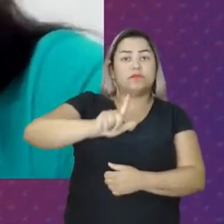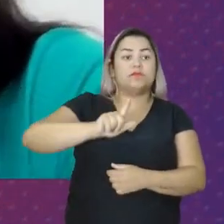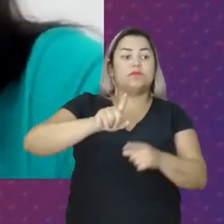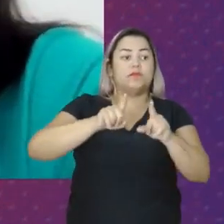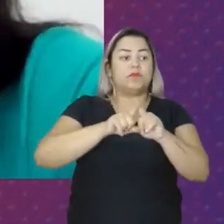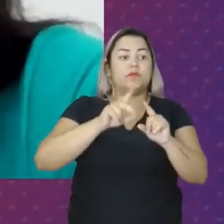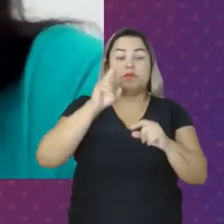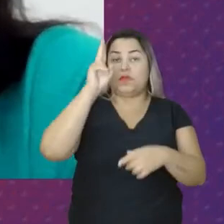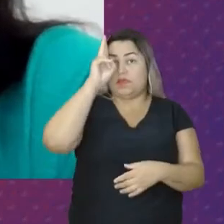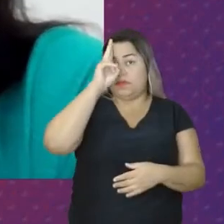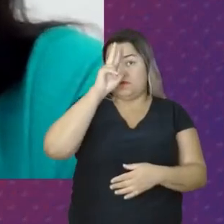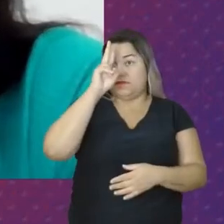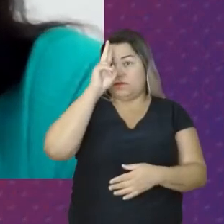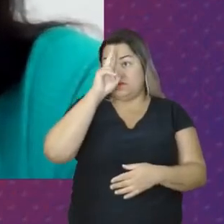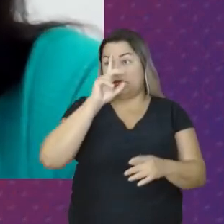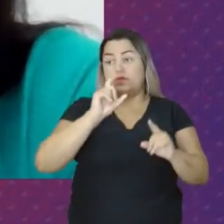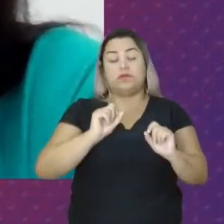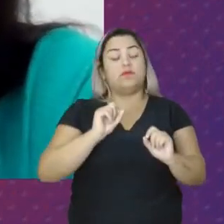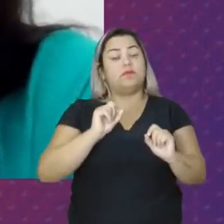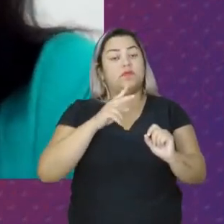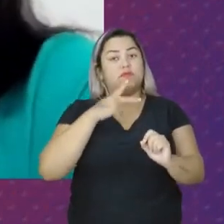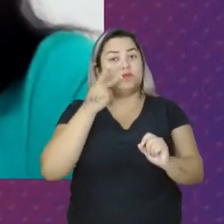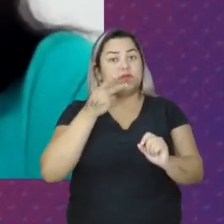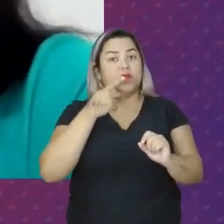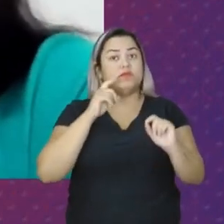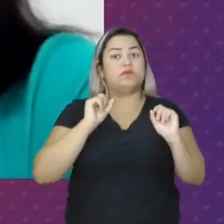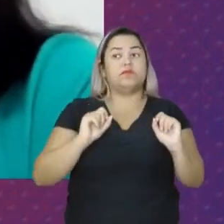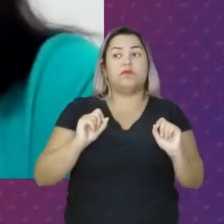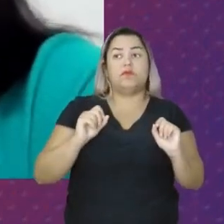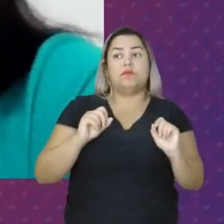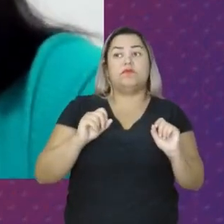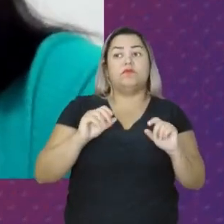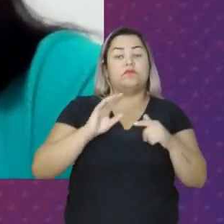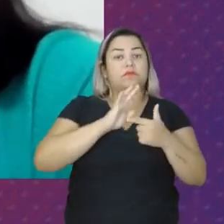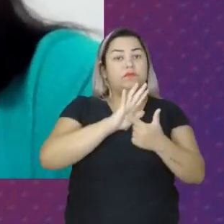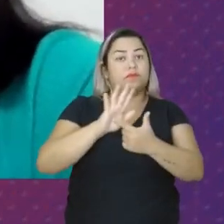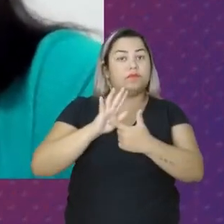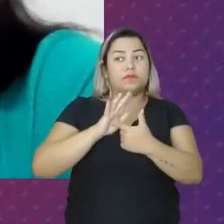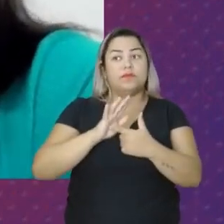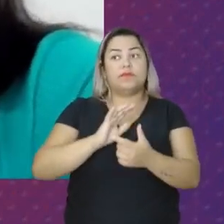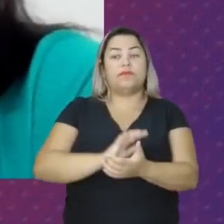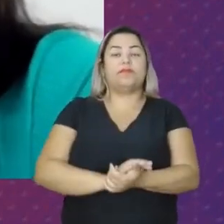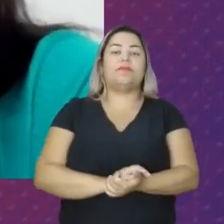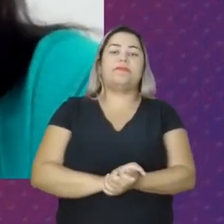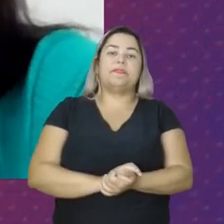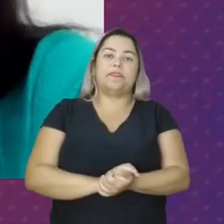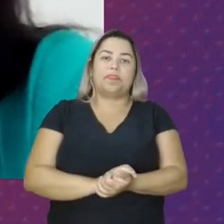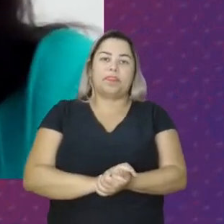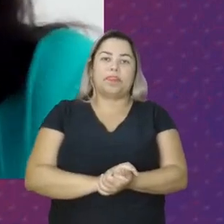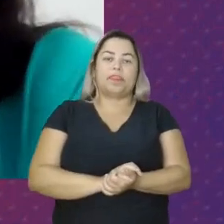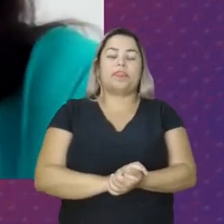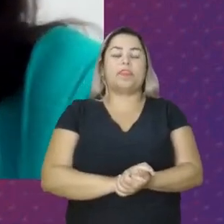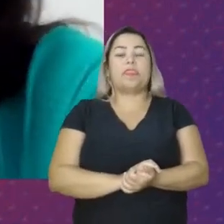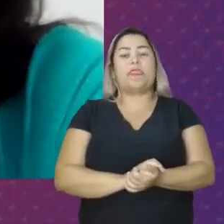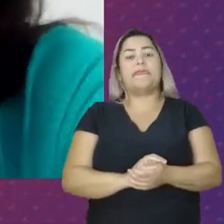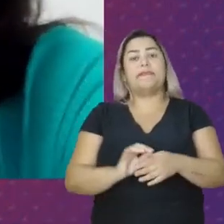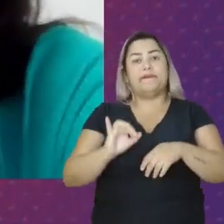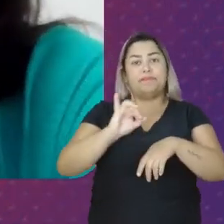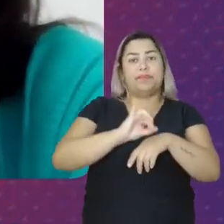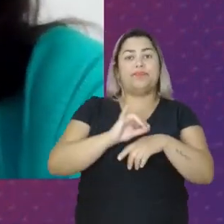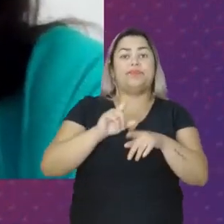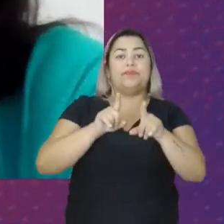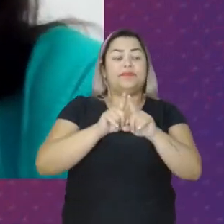panorama histórico a partir dessas entrevistas, e eu vou colocar um pouquinho aqui para vocês. Então, a Central de